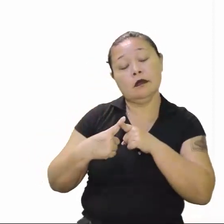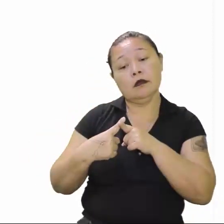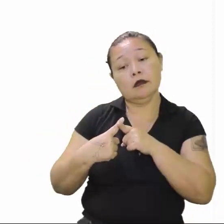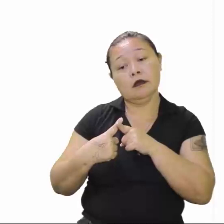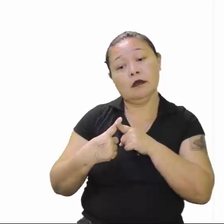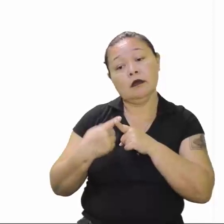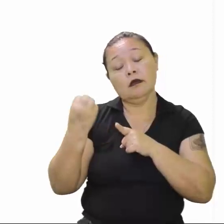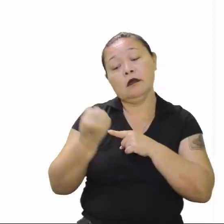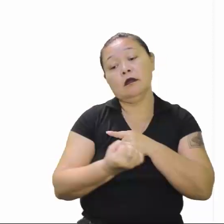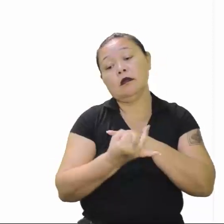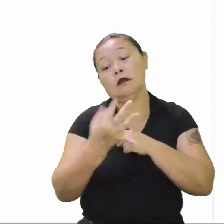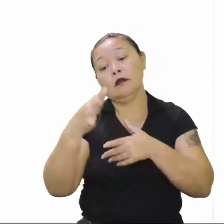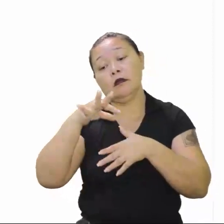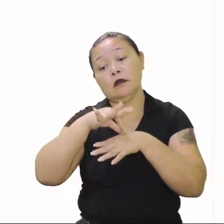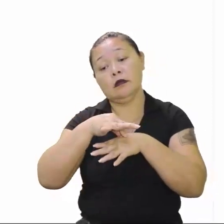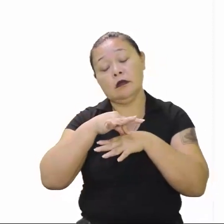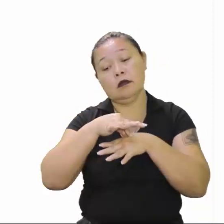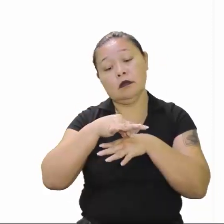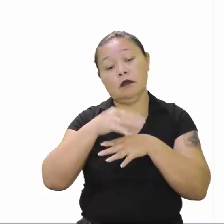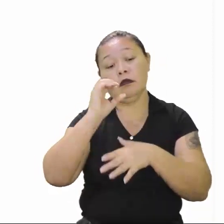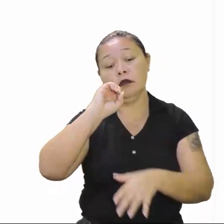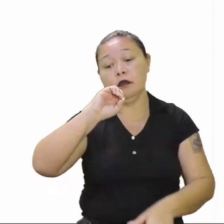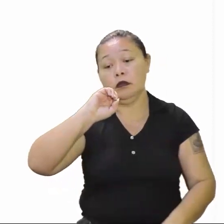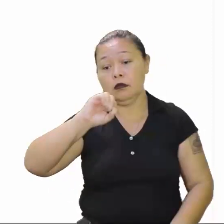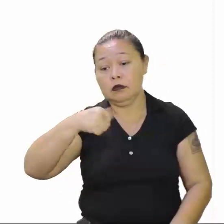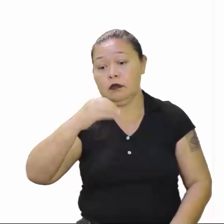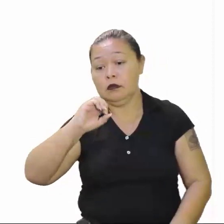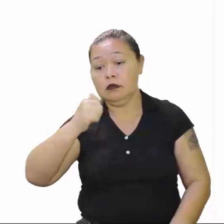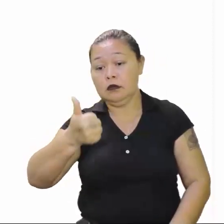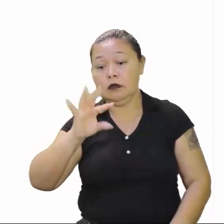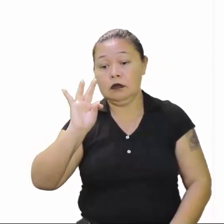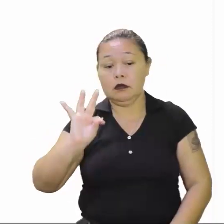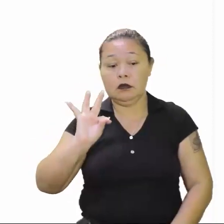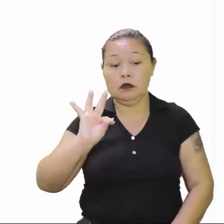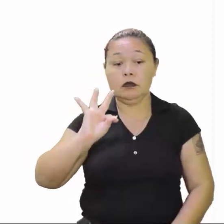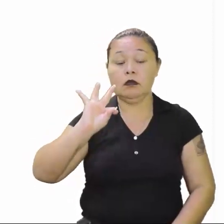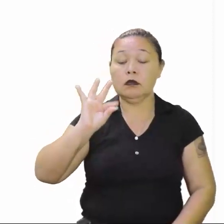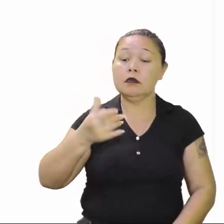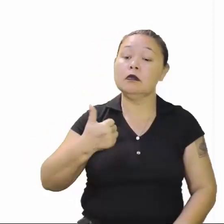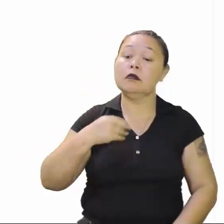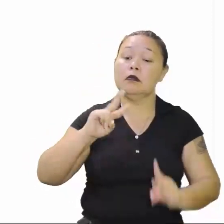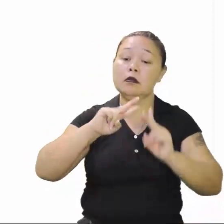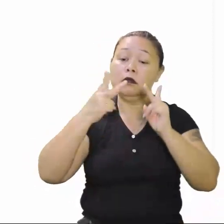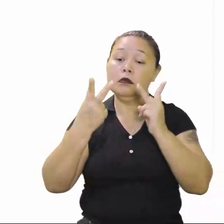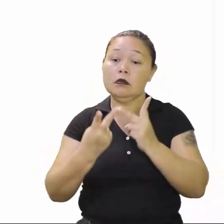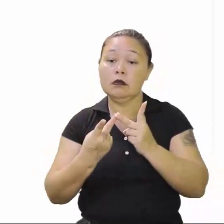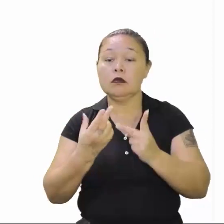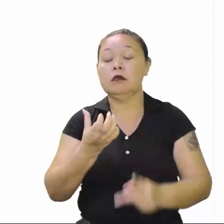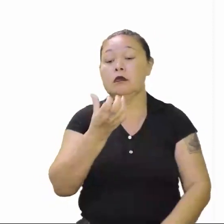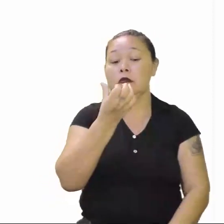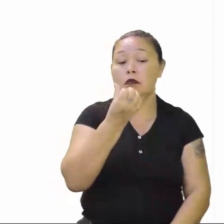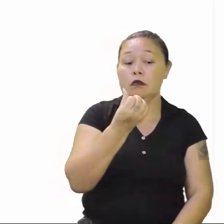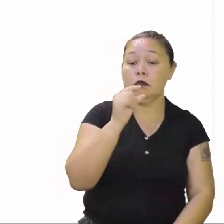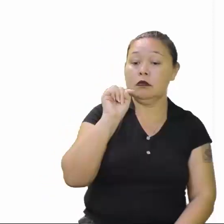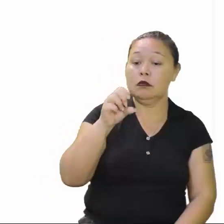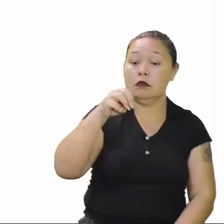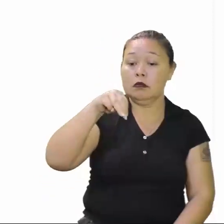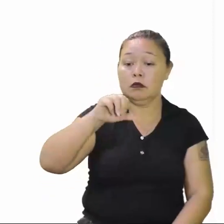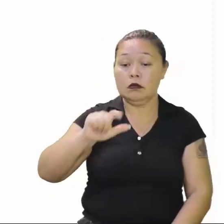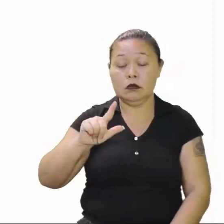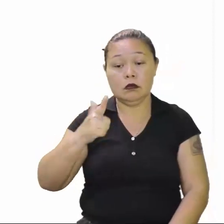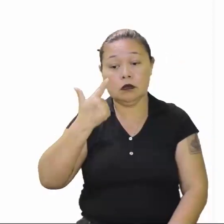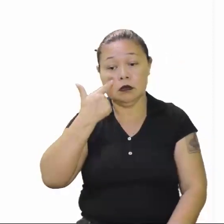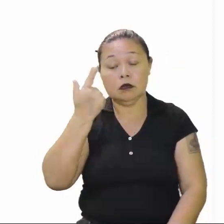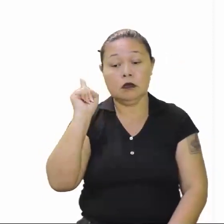a quantidade de carne foi 0,01 tonelada e o volume do refrigerante 6.000 ml. Vamos para o